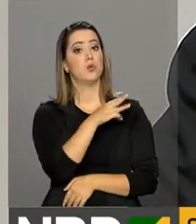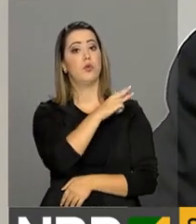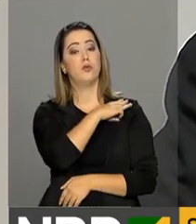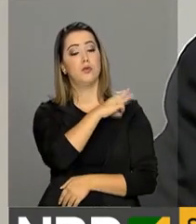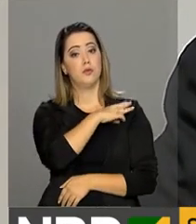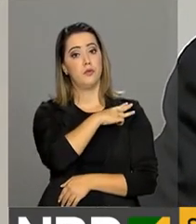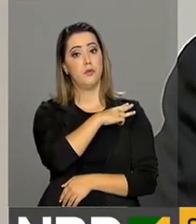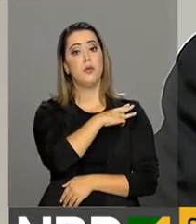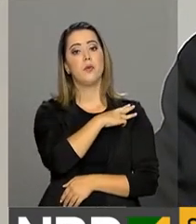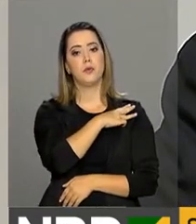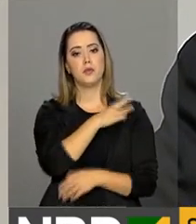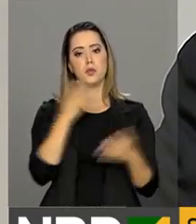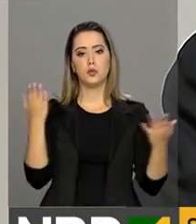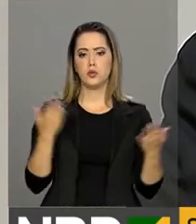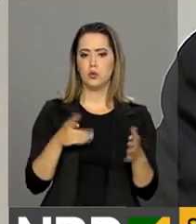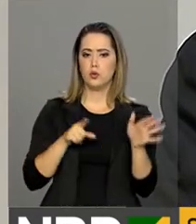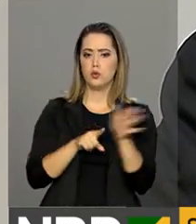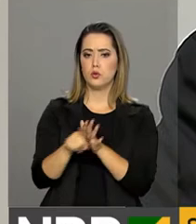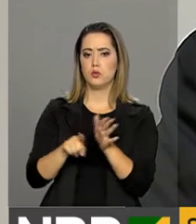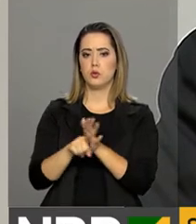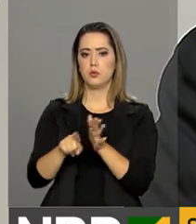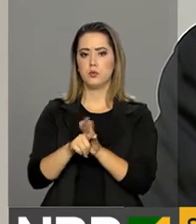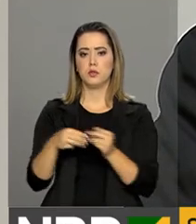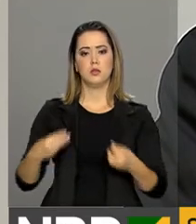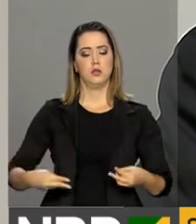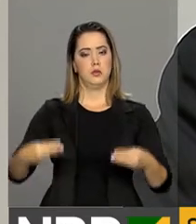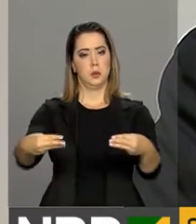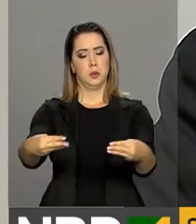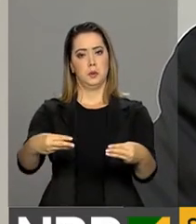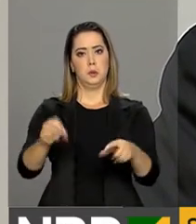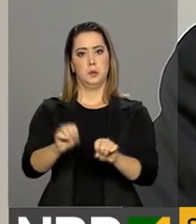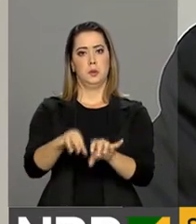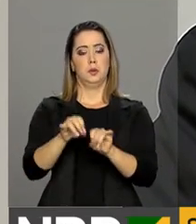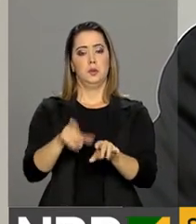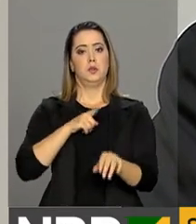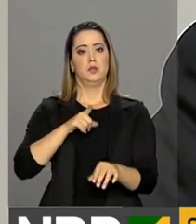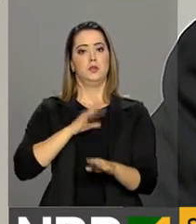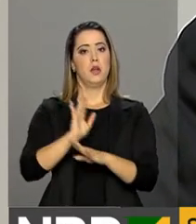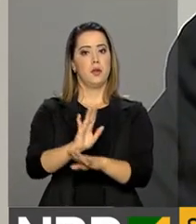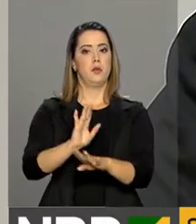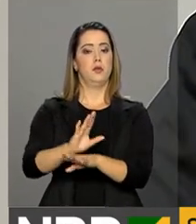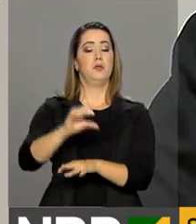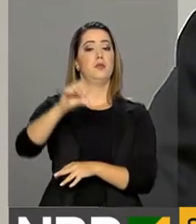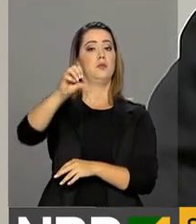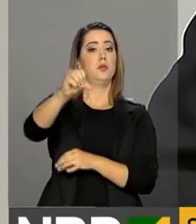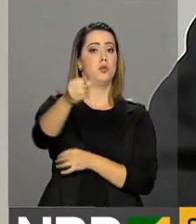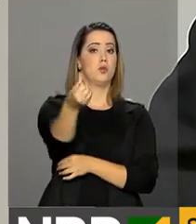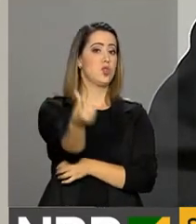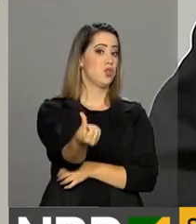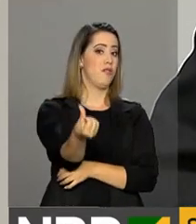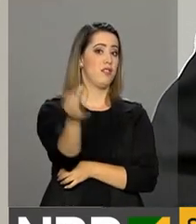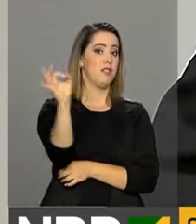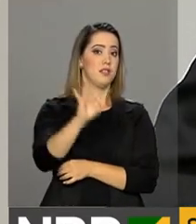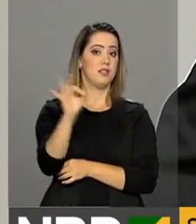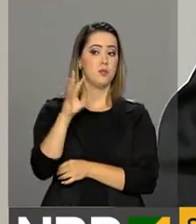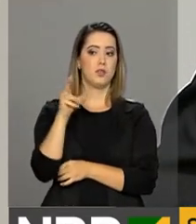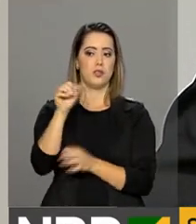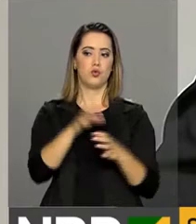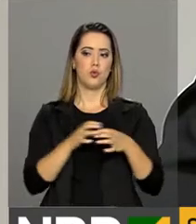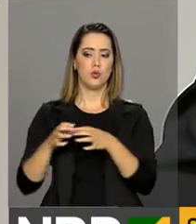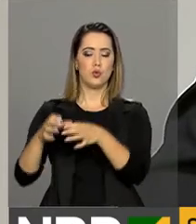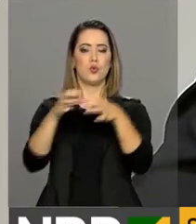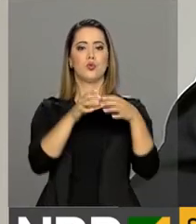que hoje em pesquisas do menor filho me leva tem o apoio de 96 por cento de todo o setor